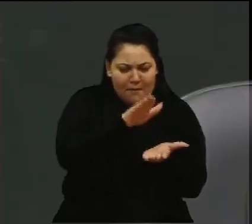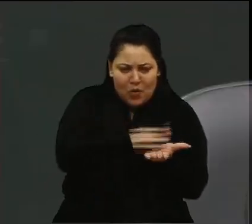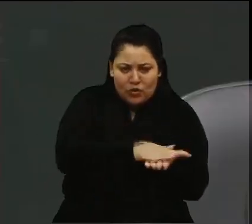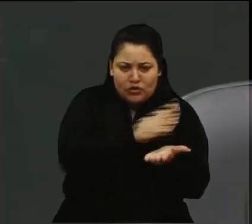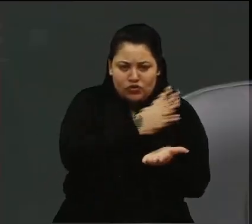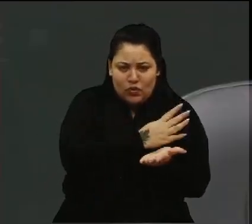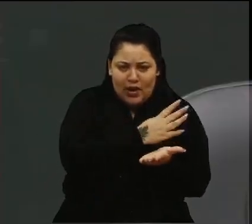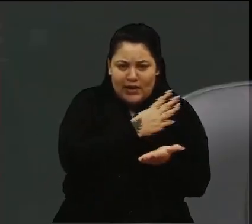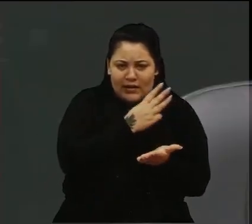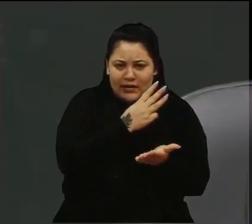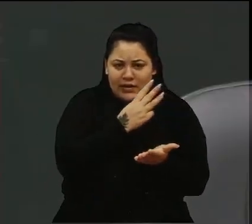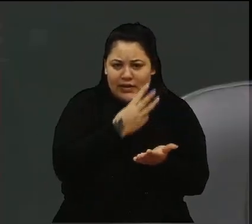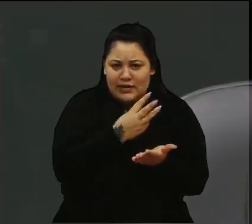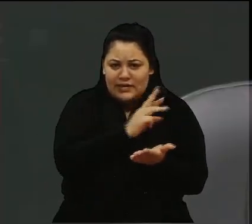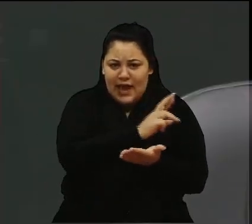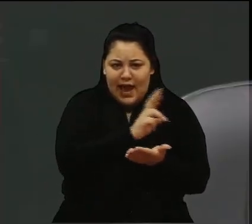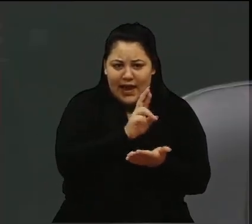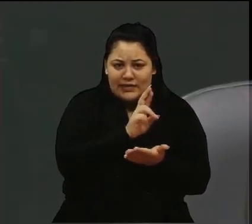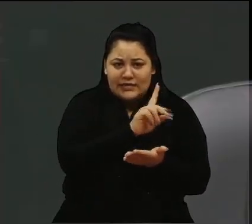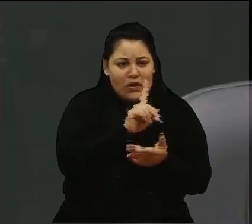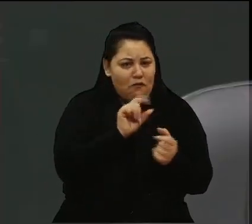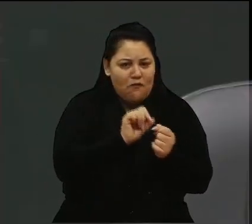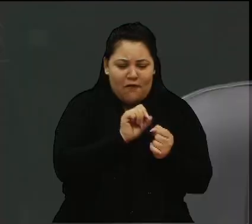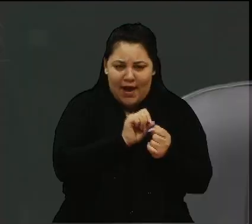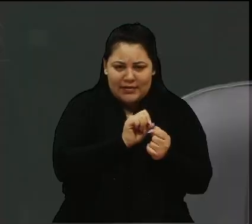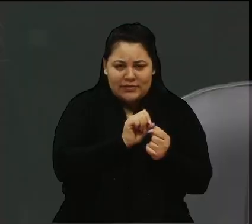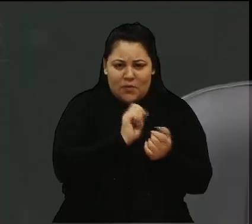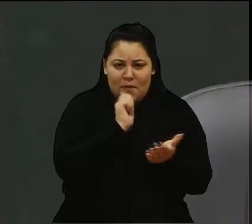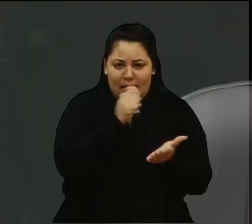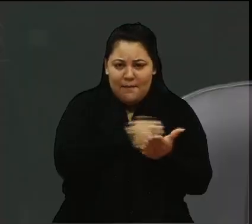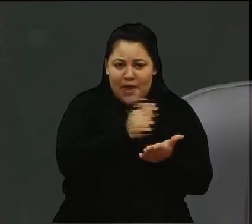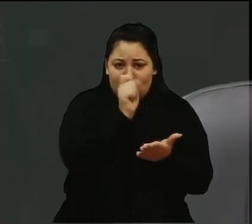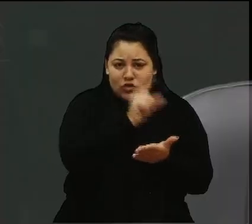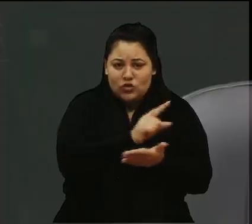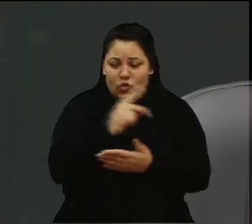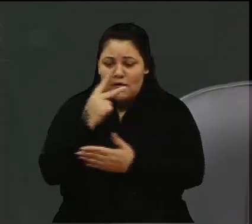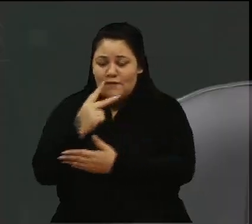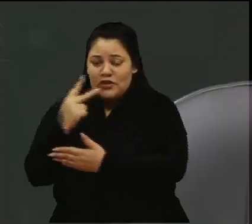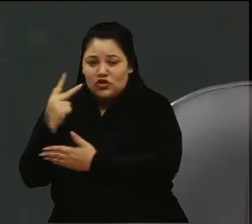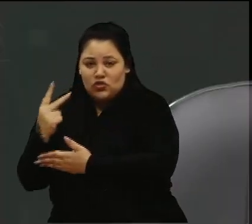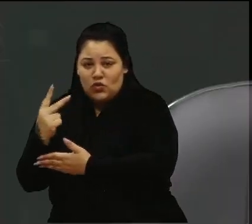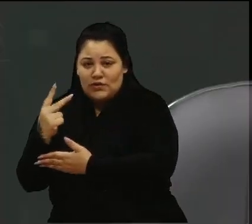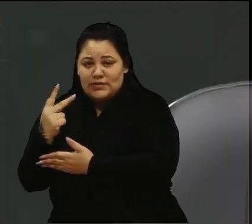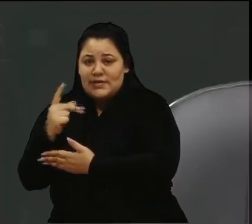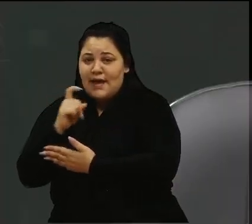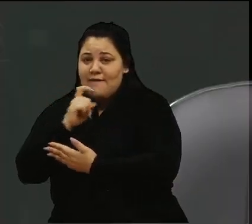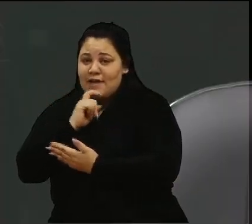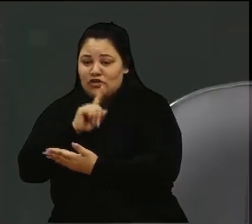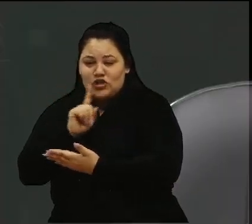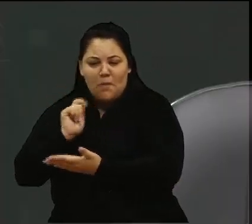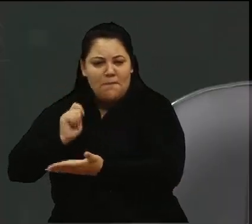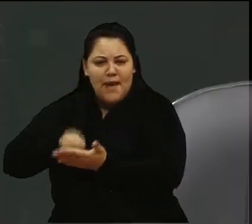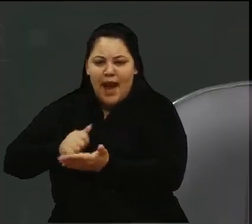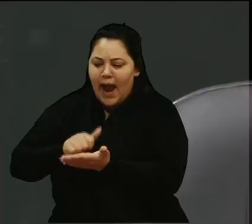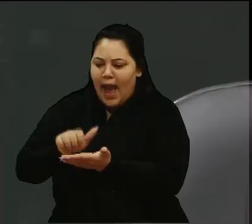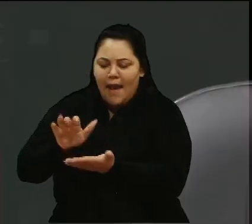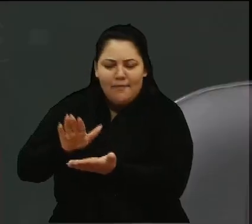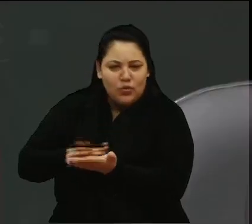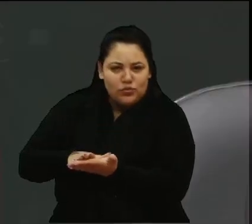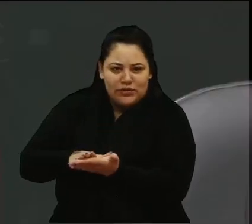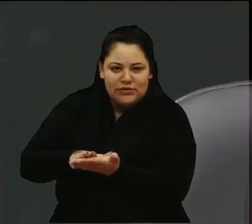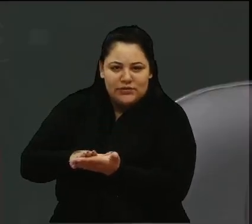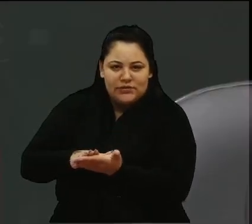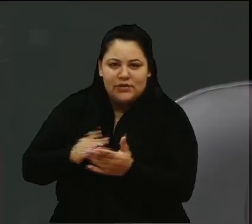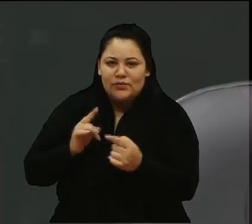pagamento da Zona Azul e R$ 22 para aquele que não realiza o pagamento de Zona Verde, e para aquele que não estabelece